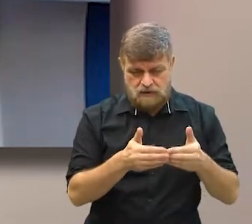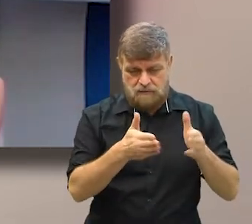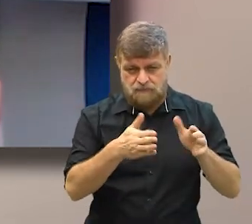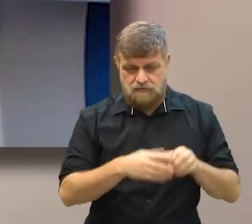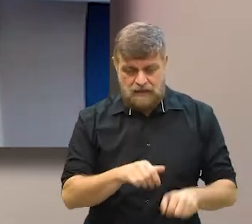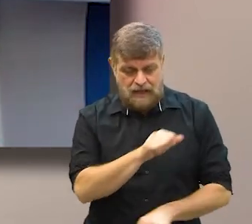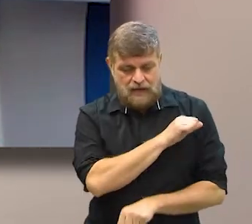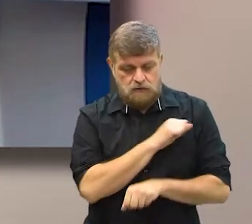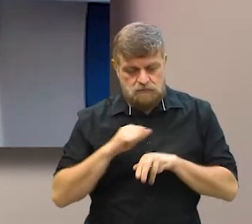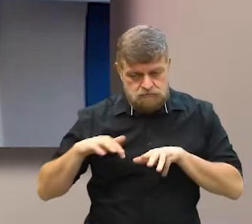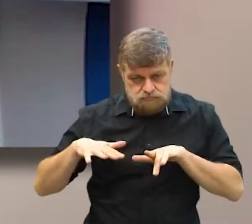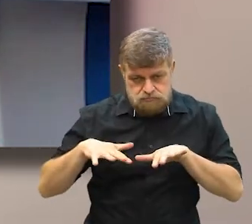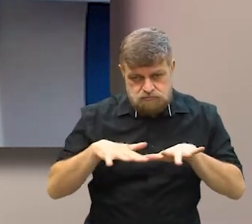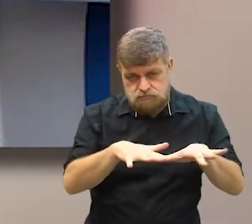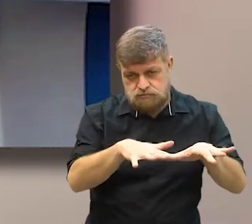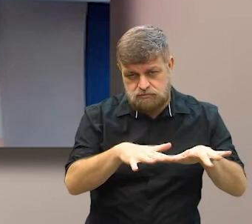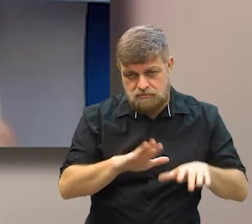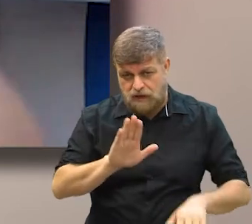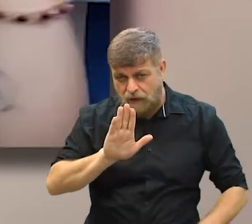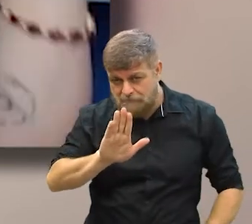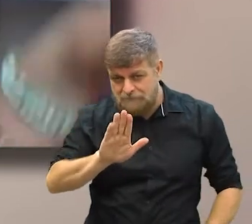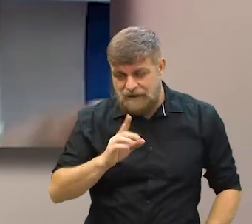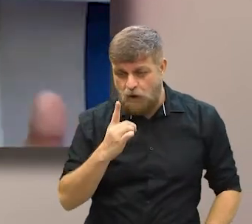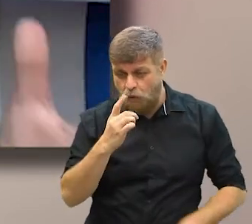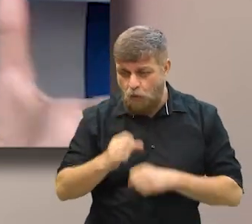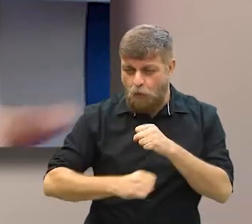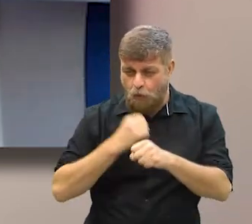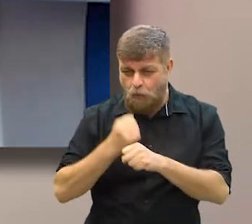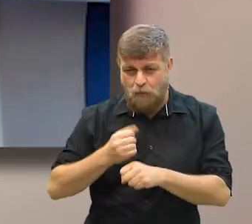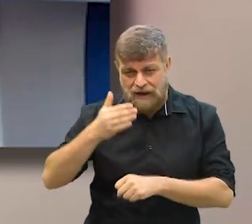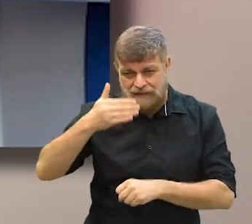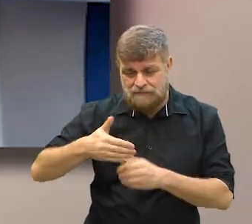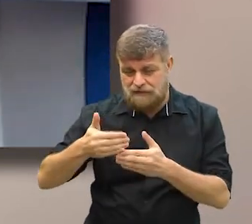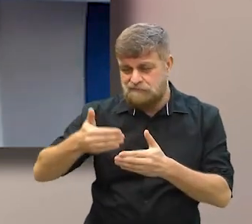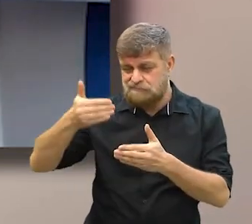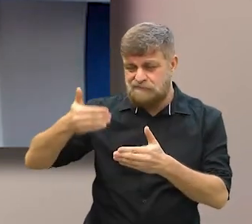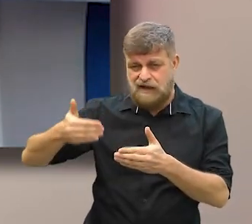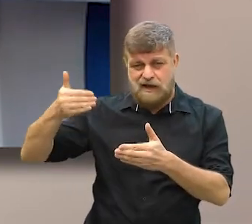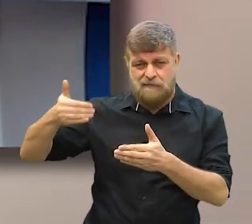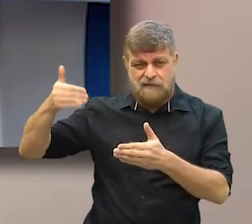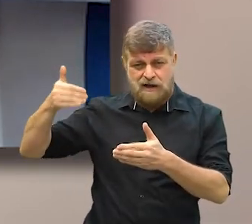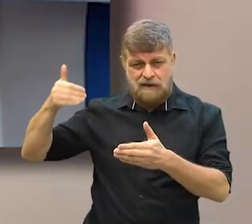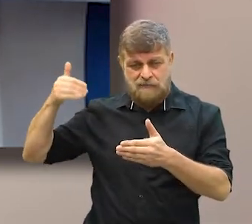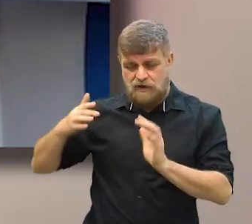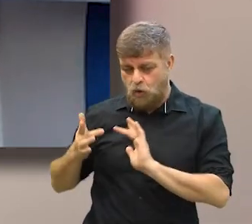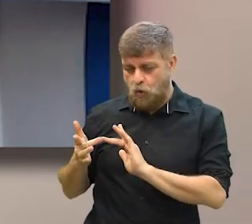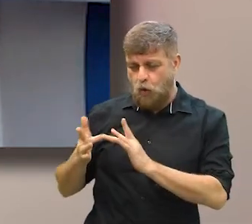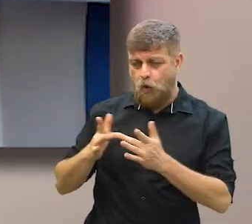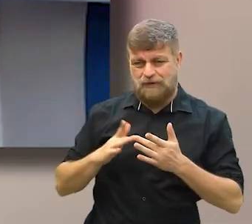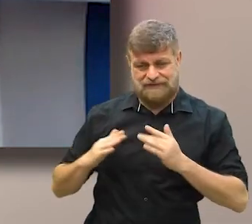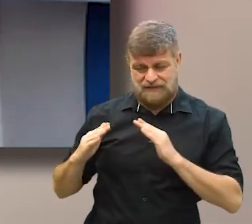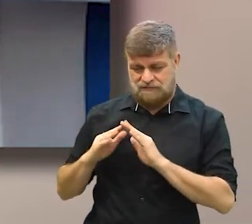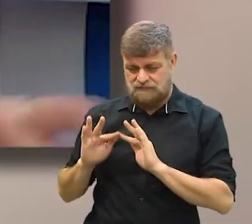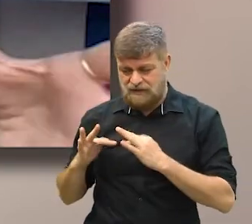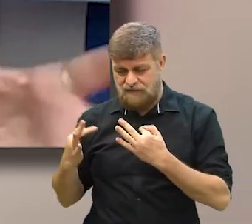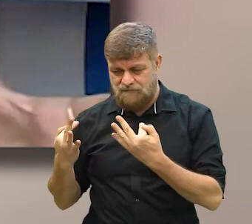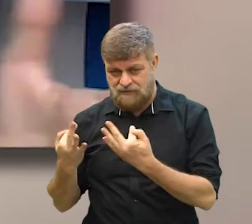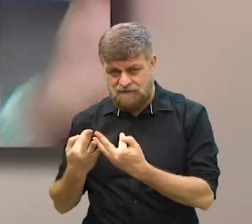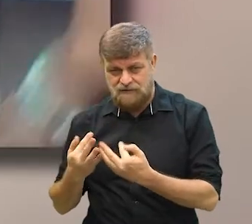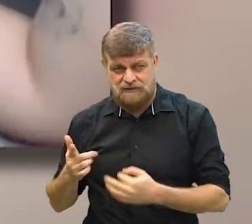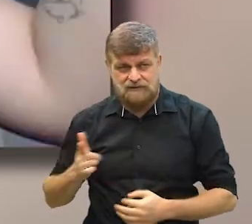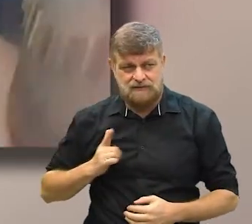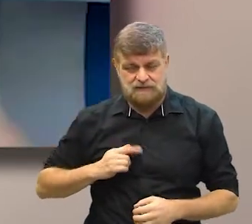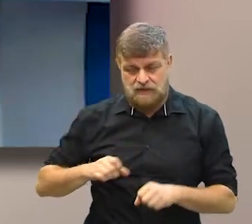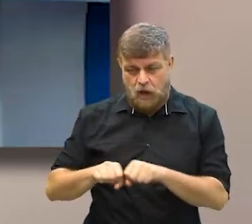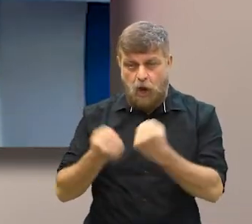está voltando, mas esse 1 ano e meio que ficou para trás, toda essa convivência,